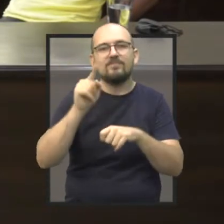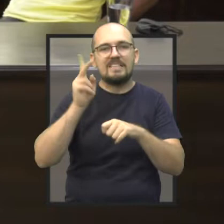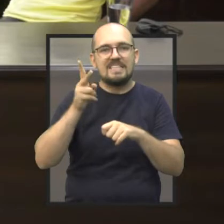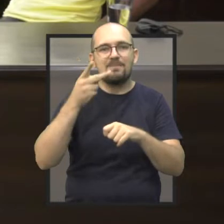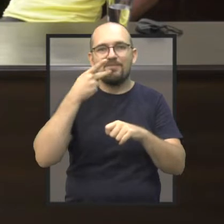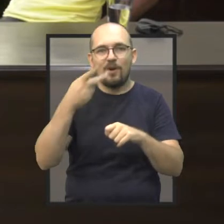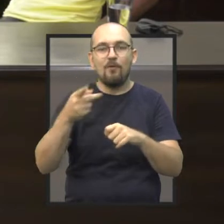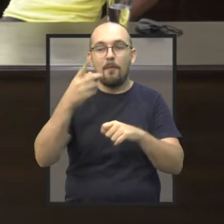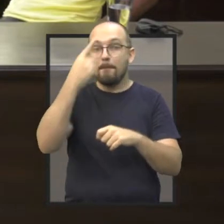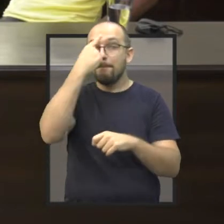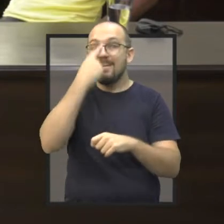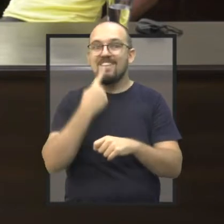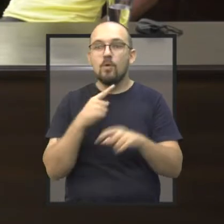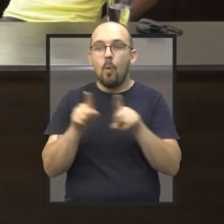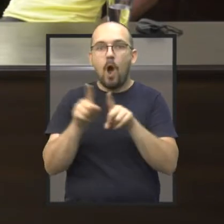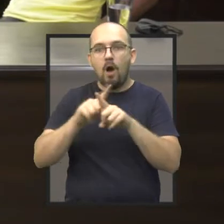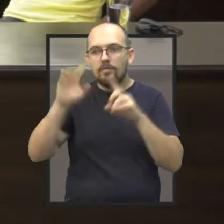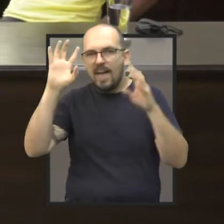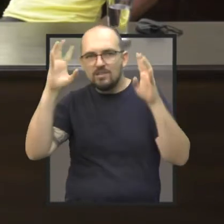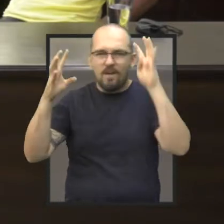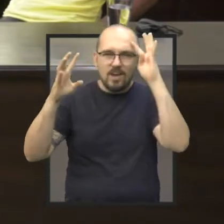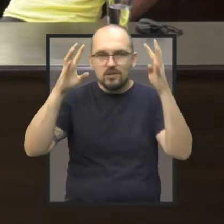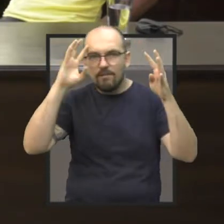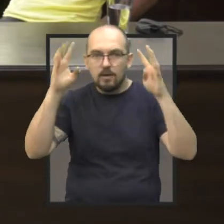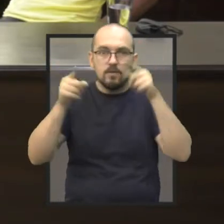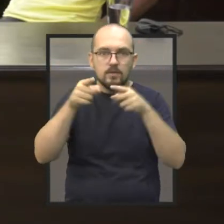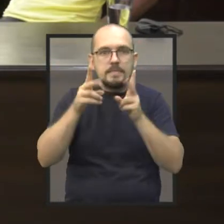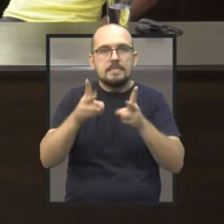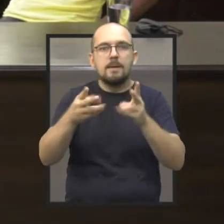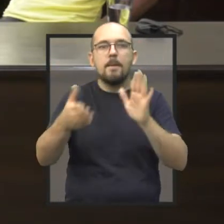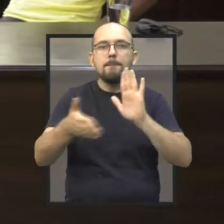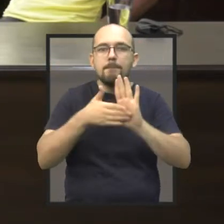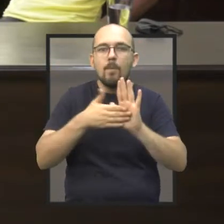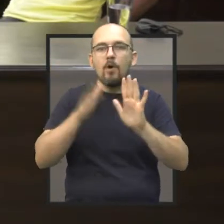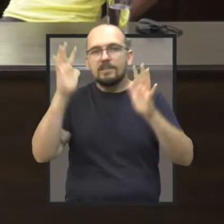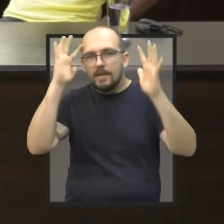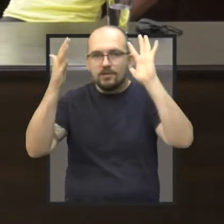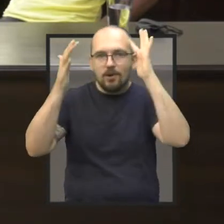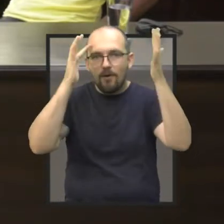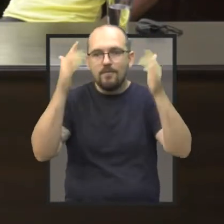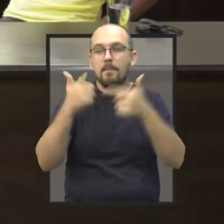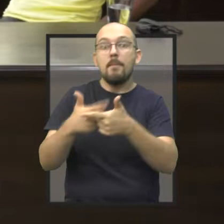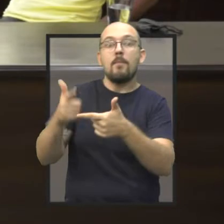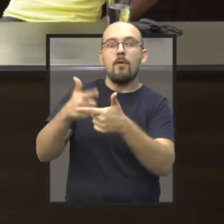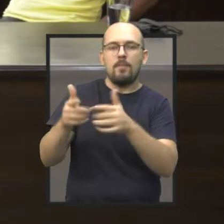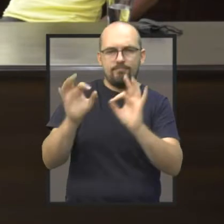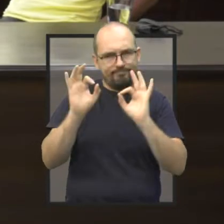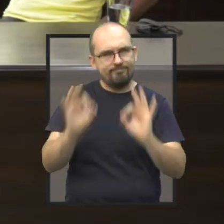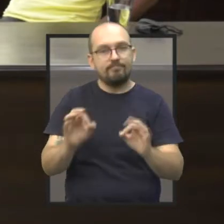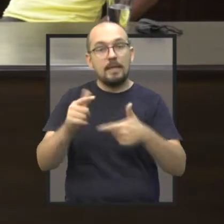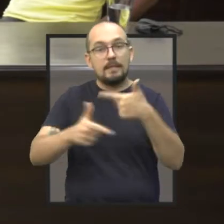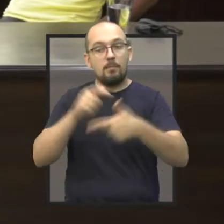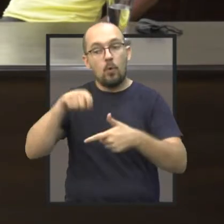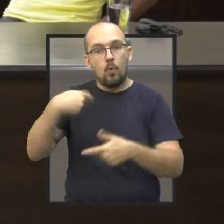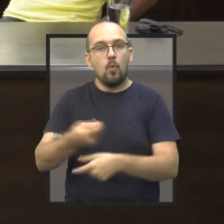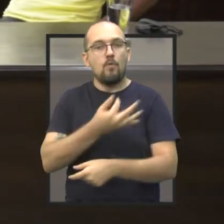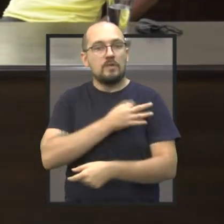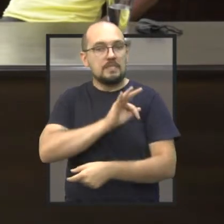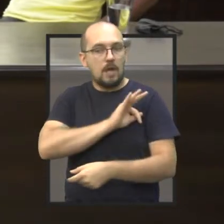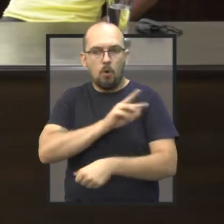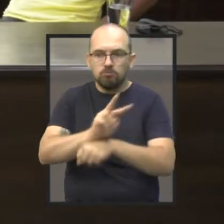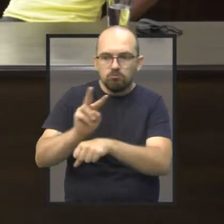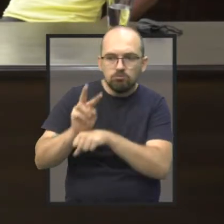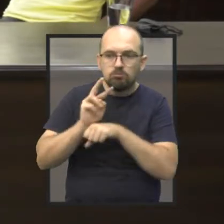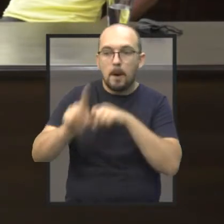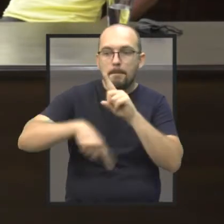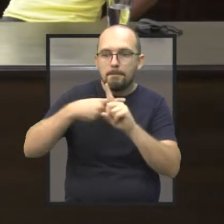nossos programas, o senhor tem um perfil resolutivo. O senhor quer sempre propor uma solução para o problema, é claro, trabalhar como um fiscal, mas sempre